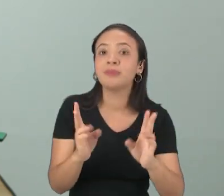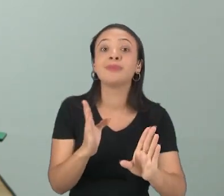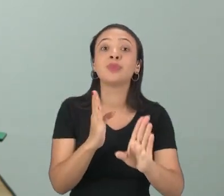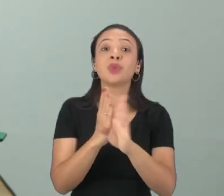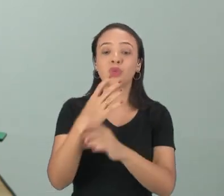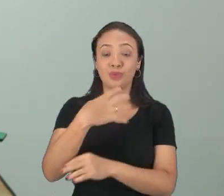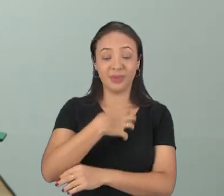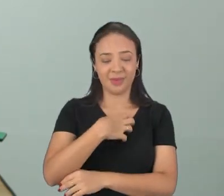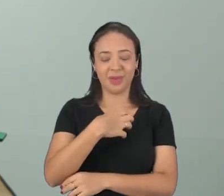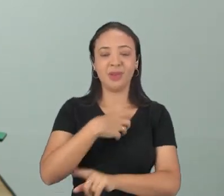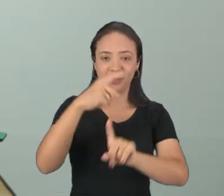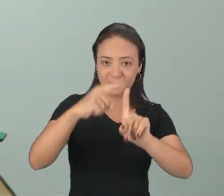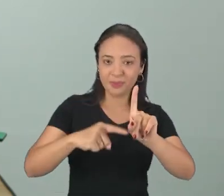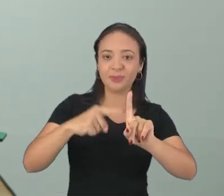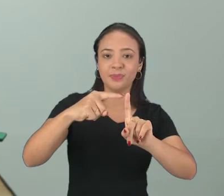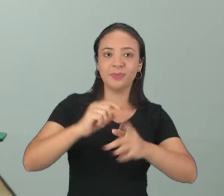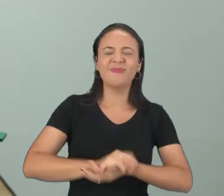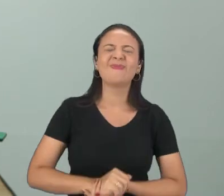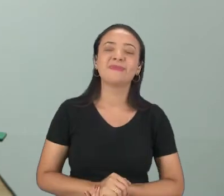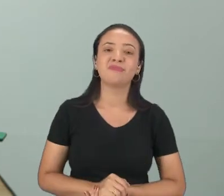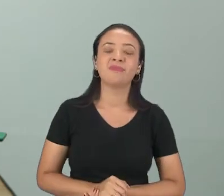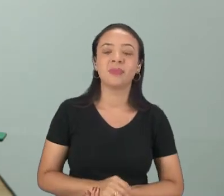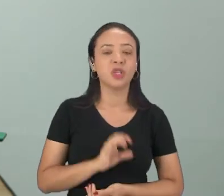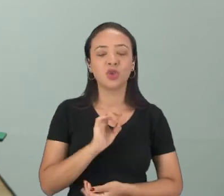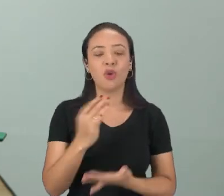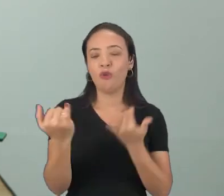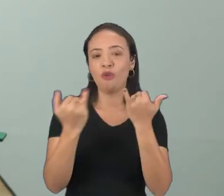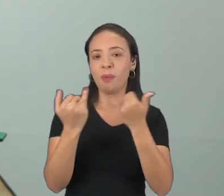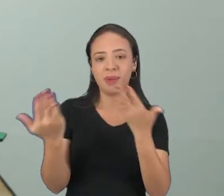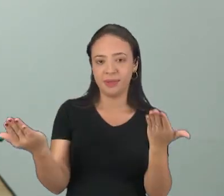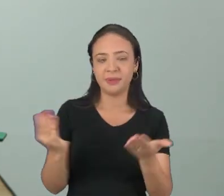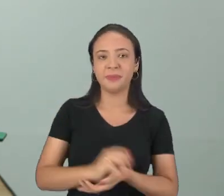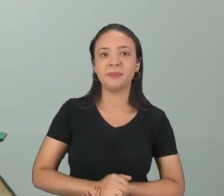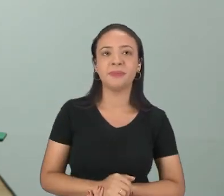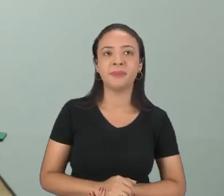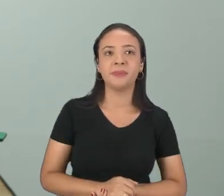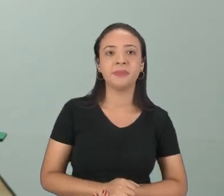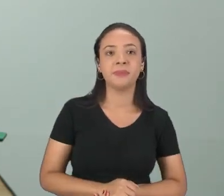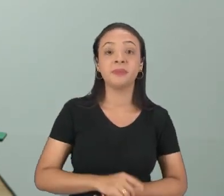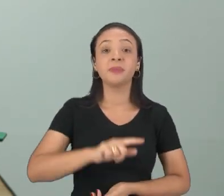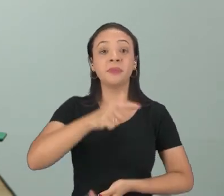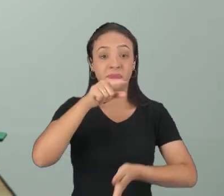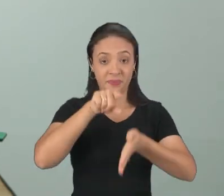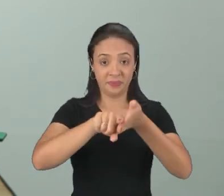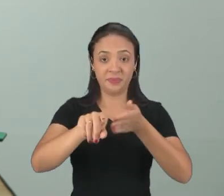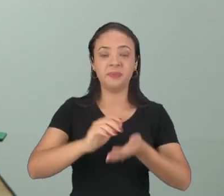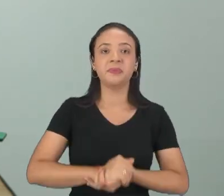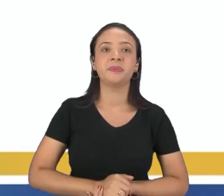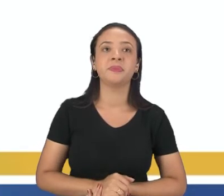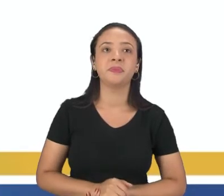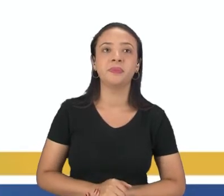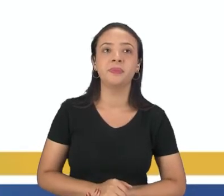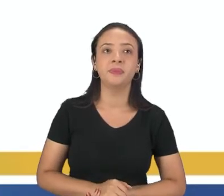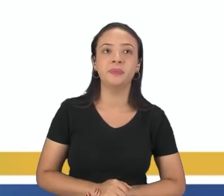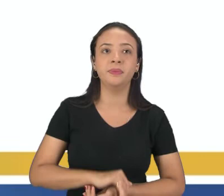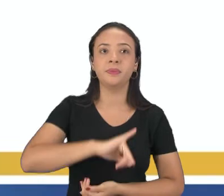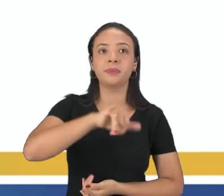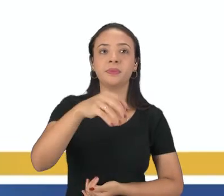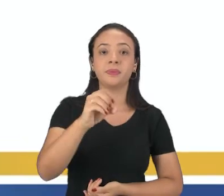sensação térmica, tá bom? Só nível de informação. Vamos agora analisar uma outra situação, problema.